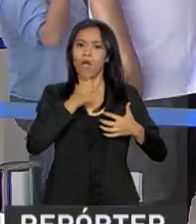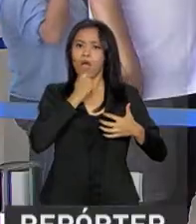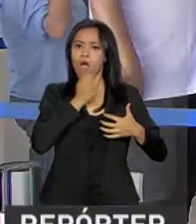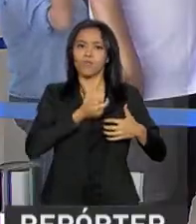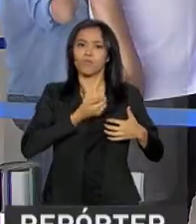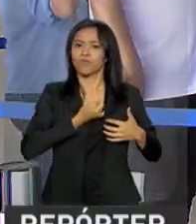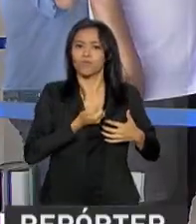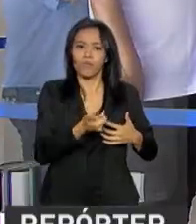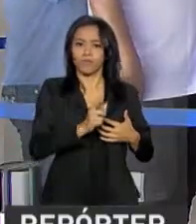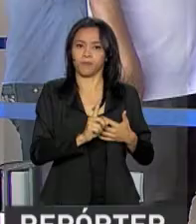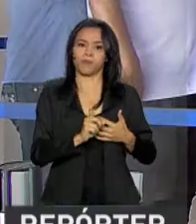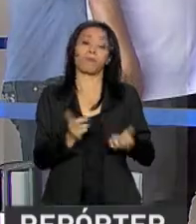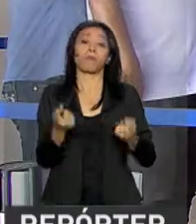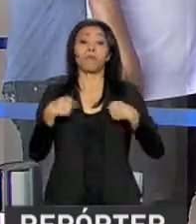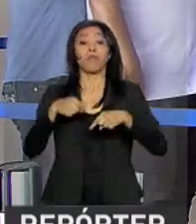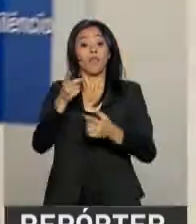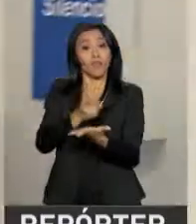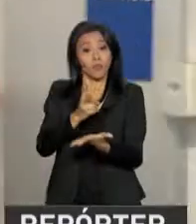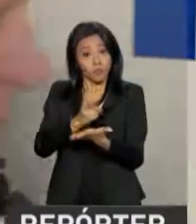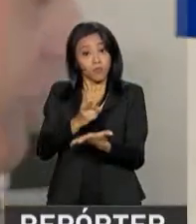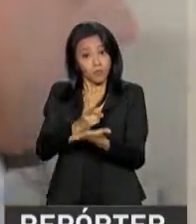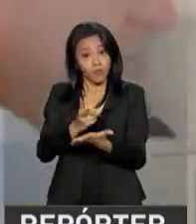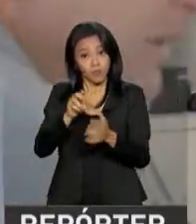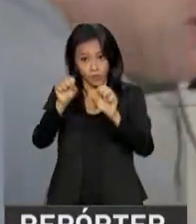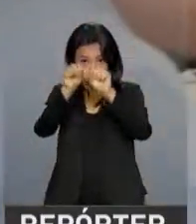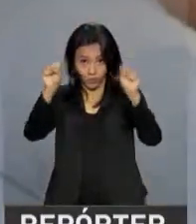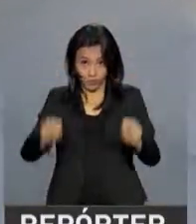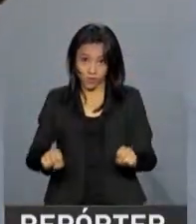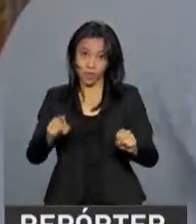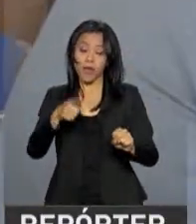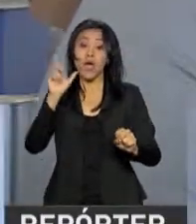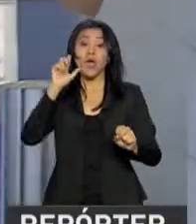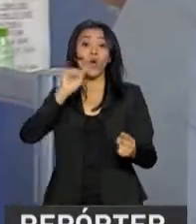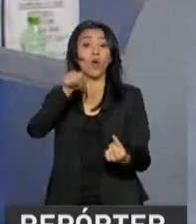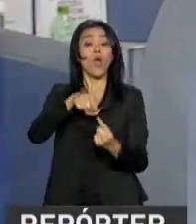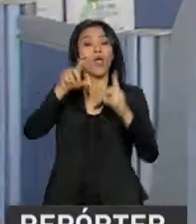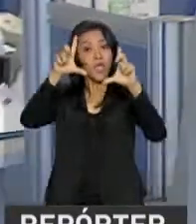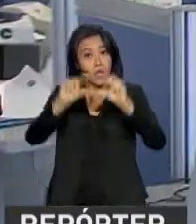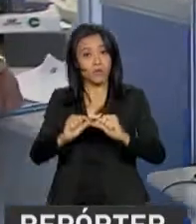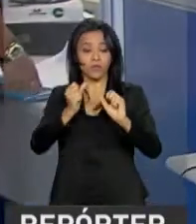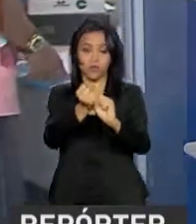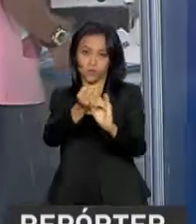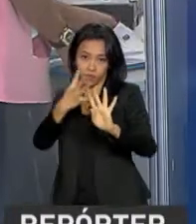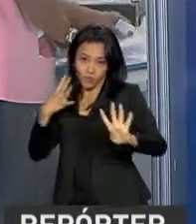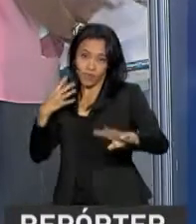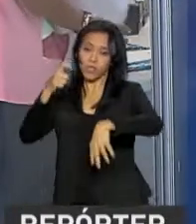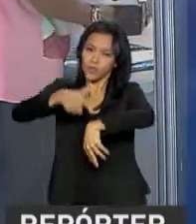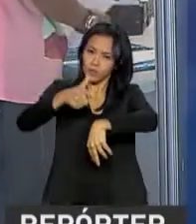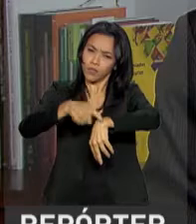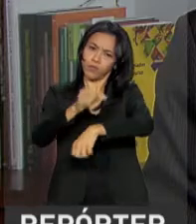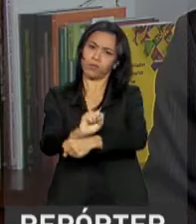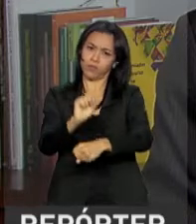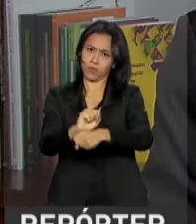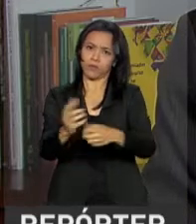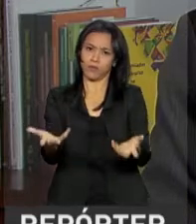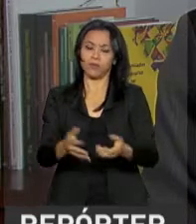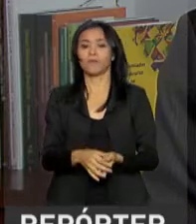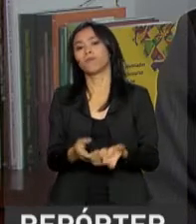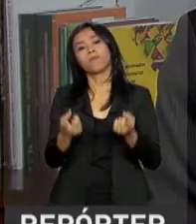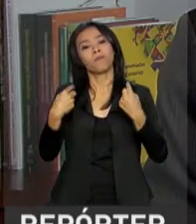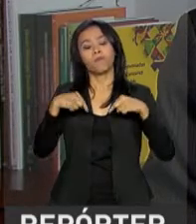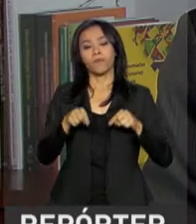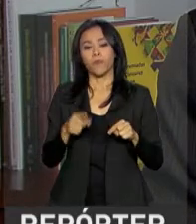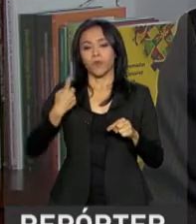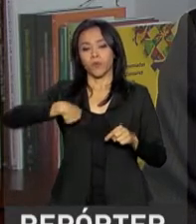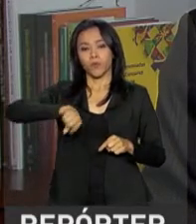serviços também funciona pelo mesmo sistema diminuindo assim fila eo tempo de espera do cidadão por um serviço o nosso desenho